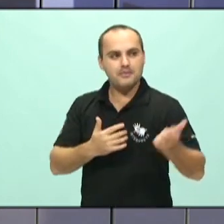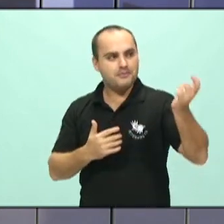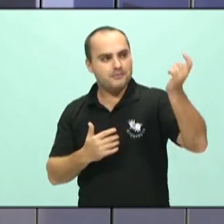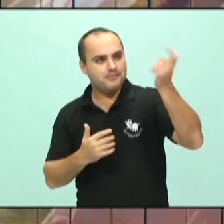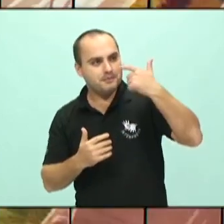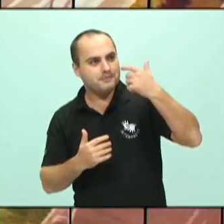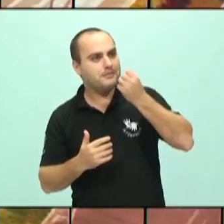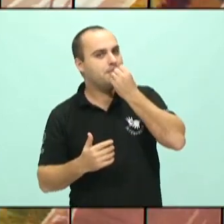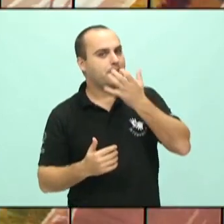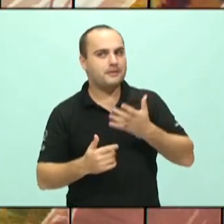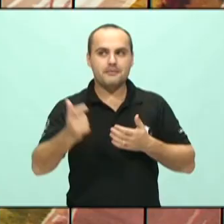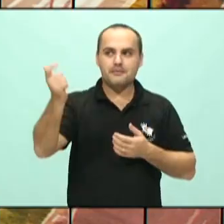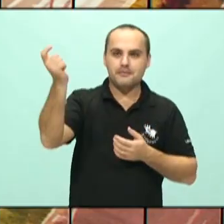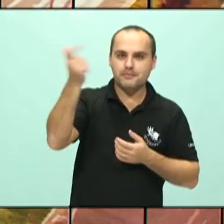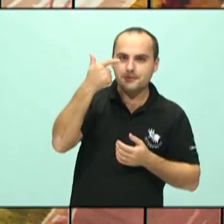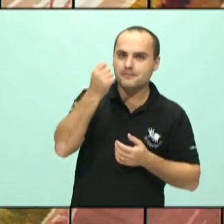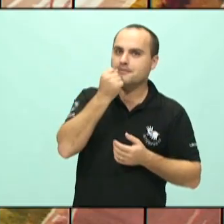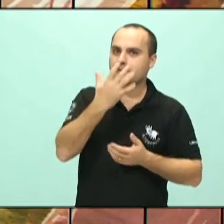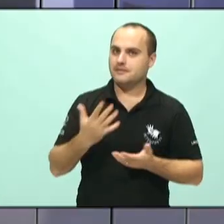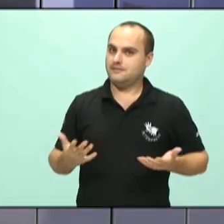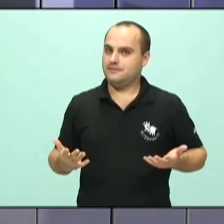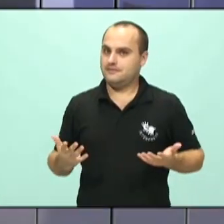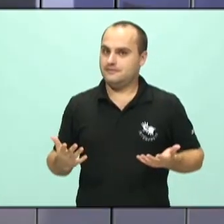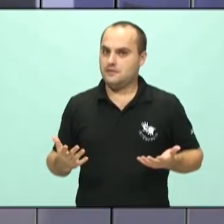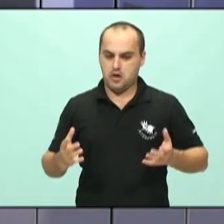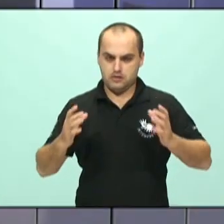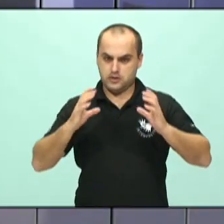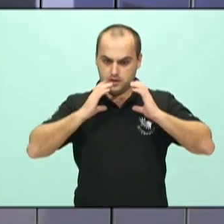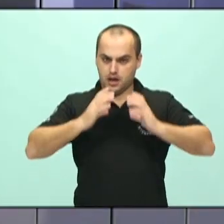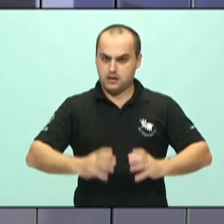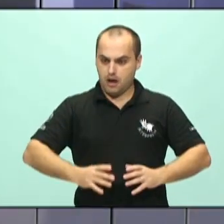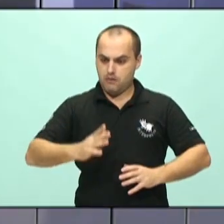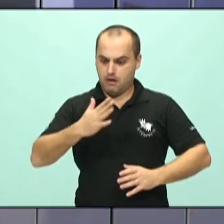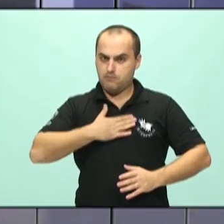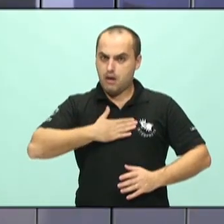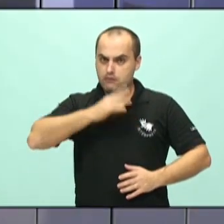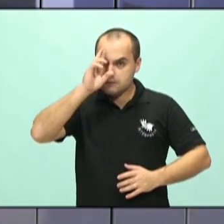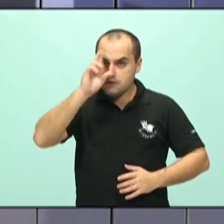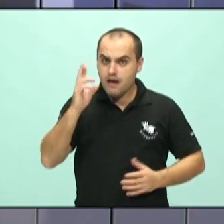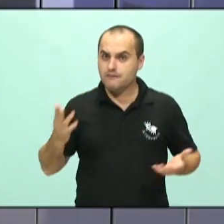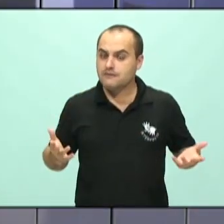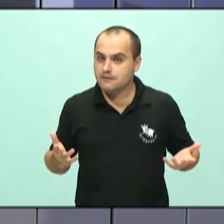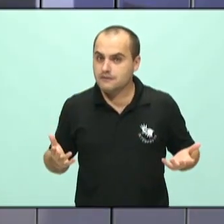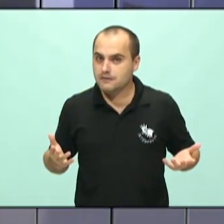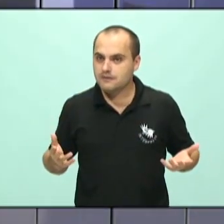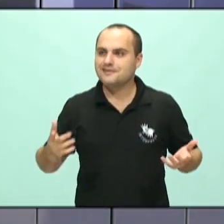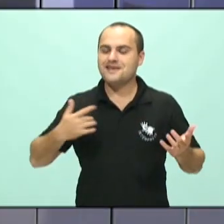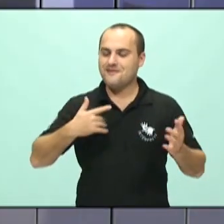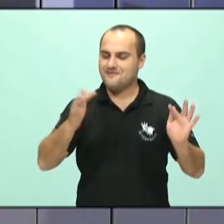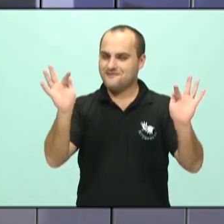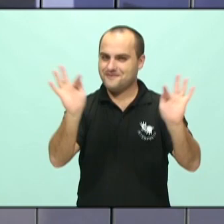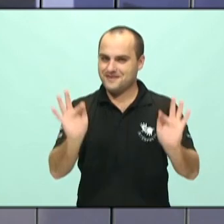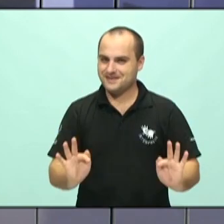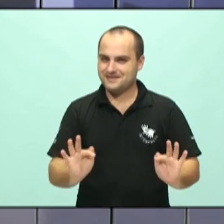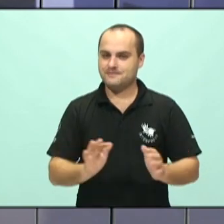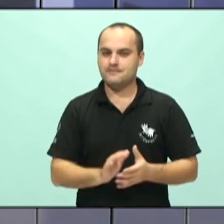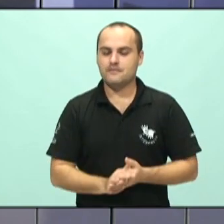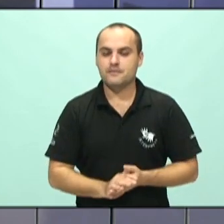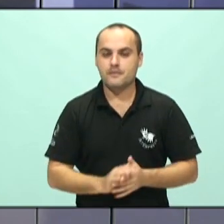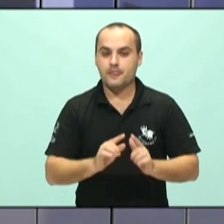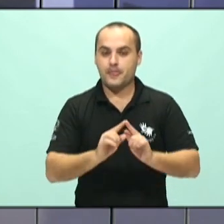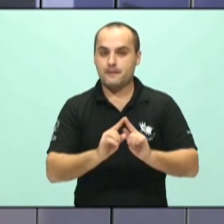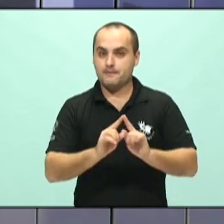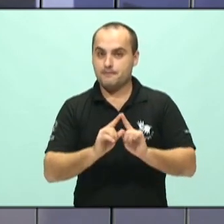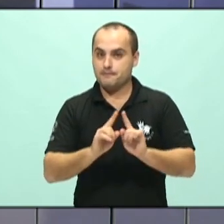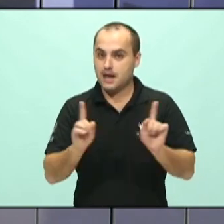do patrão? Todo mundo gosta. E o cidadão é meu patrão. Então, quando ele me diz isso, eu fico muito feliz. Mas eu tenho um contrato